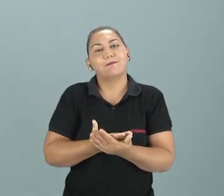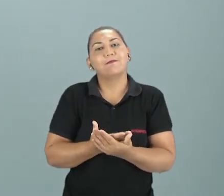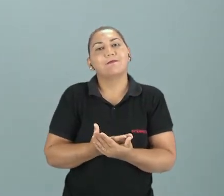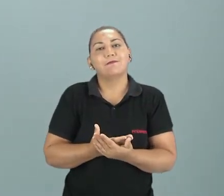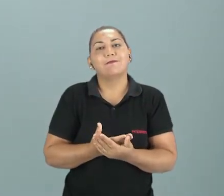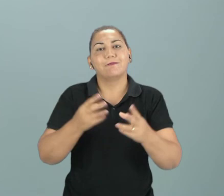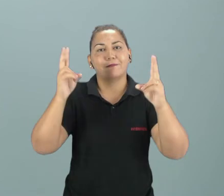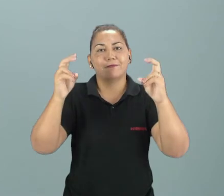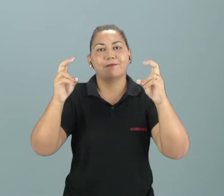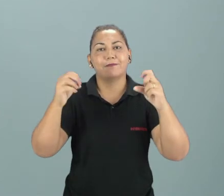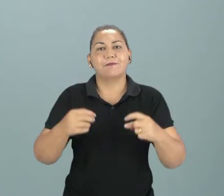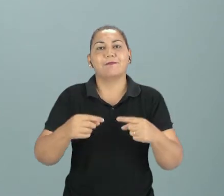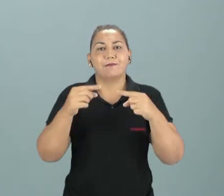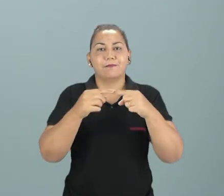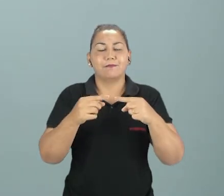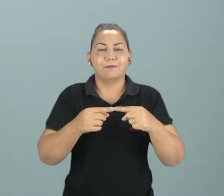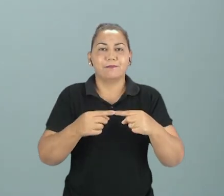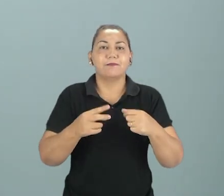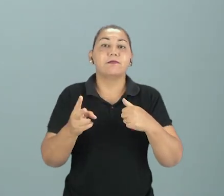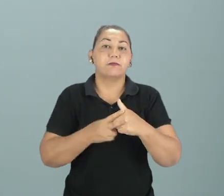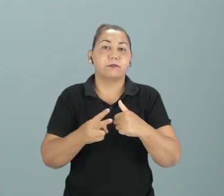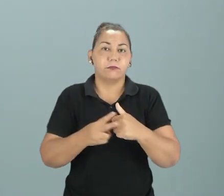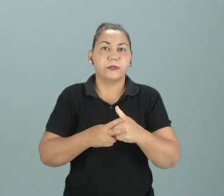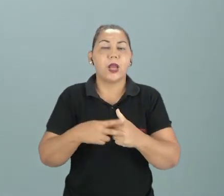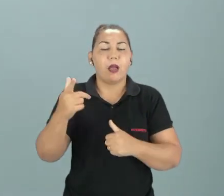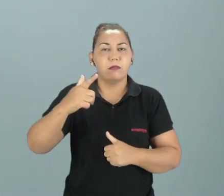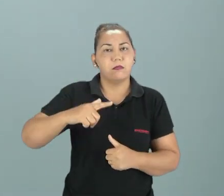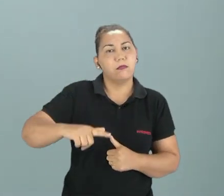de concordância verbal. Para você